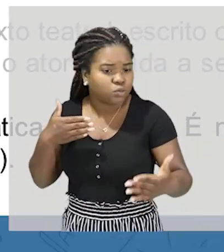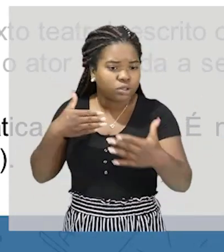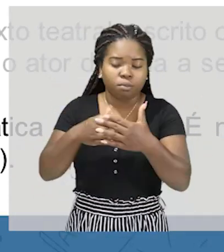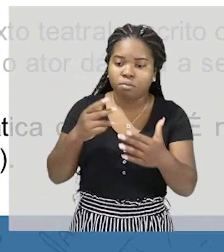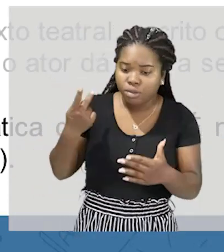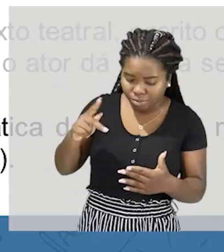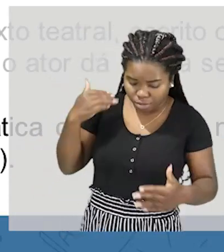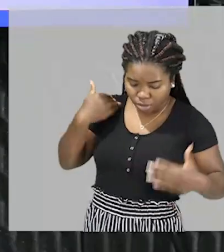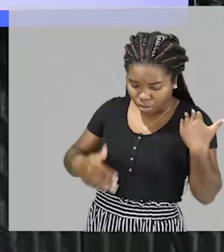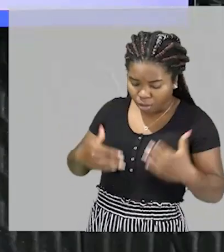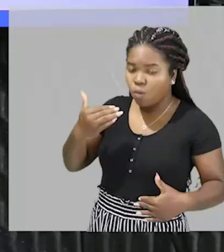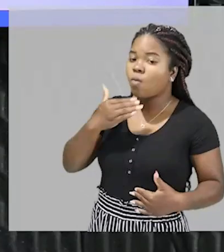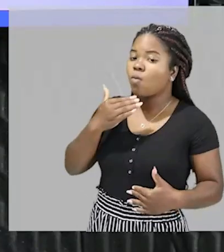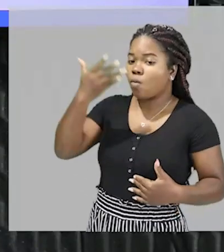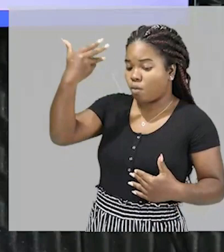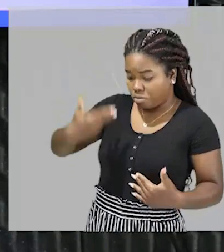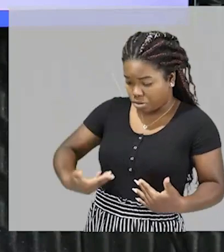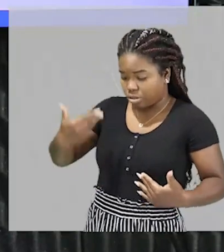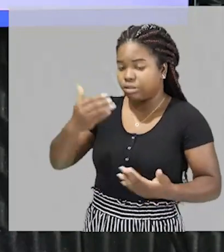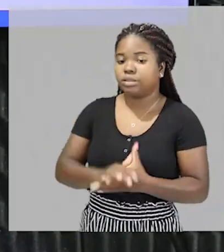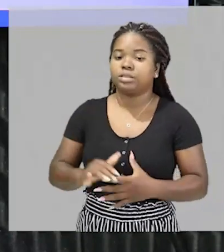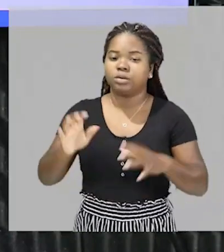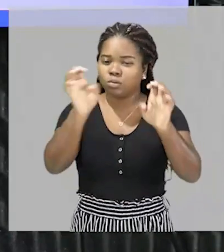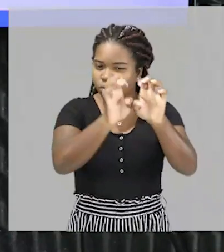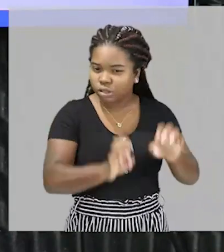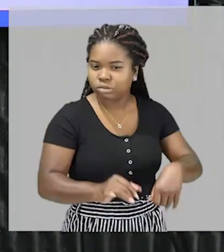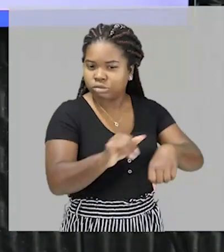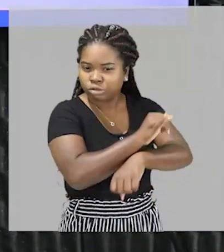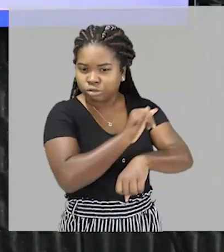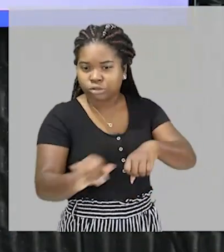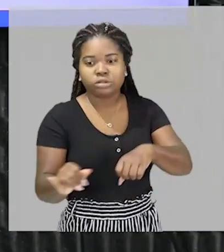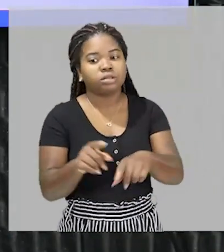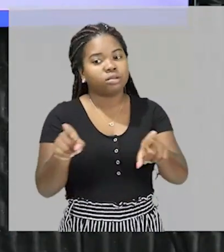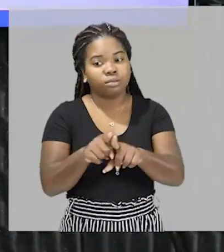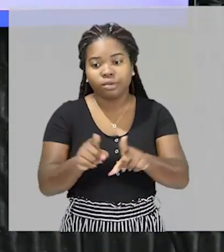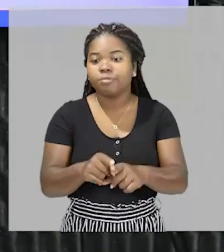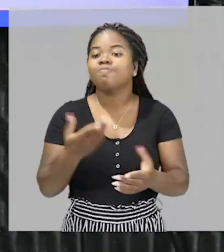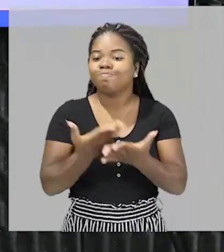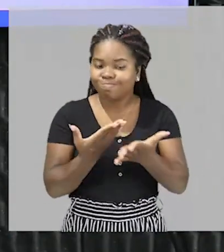como estrutura e ferramenta para criar um personagem, ele é trabalhoso.